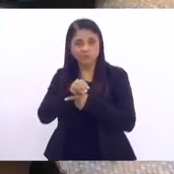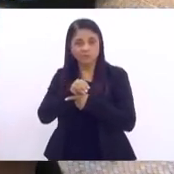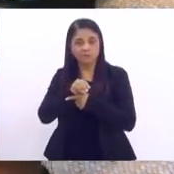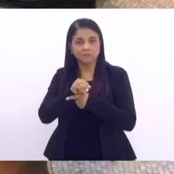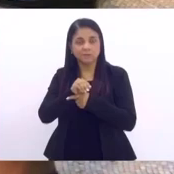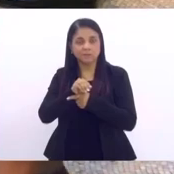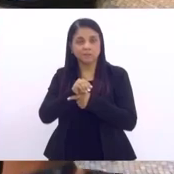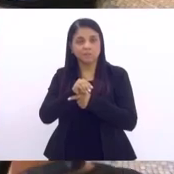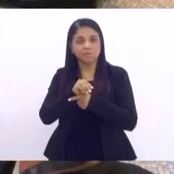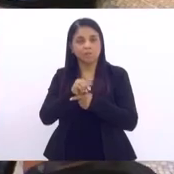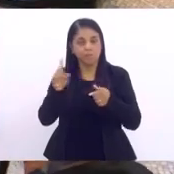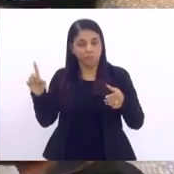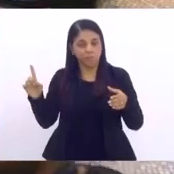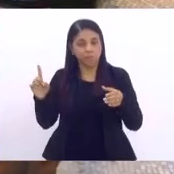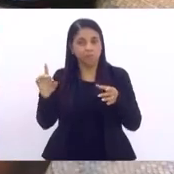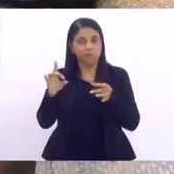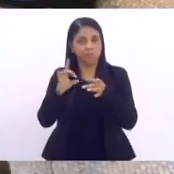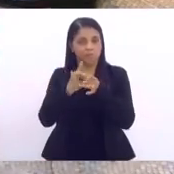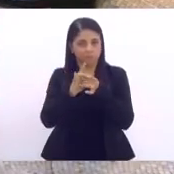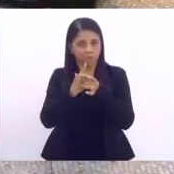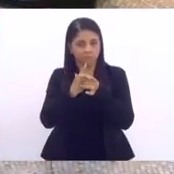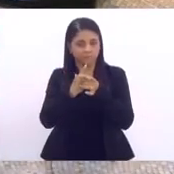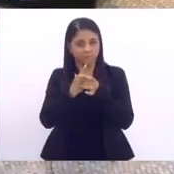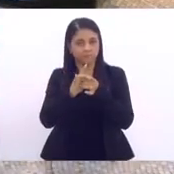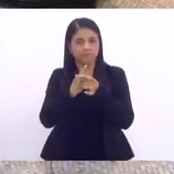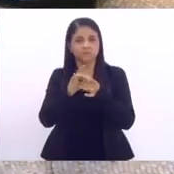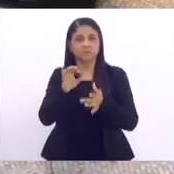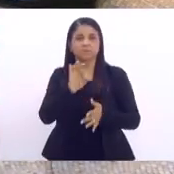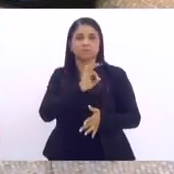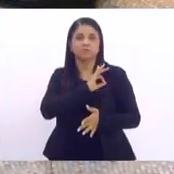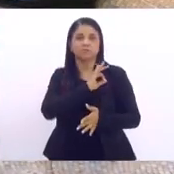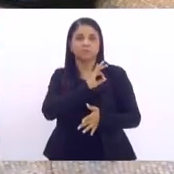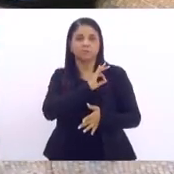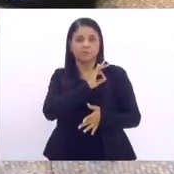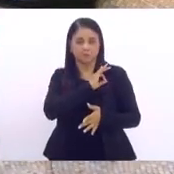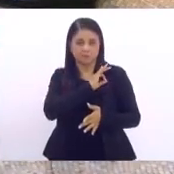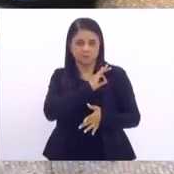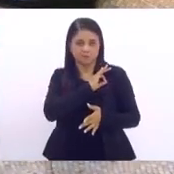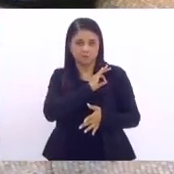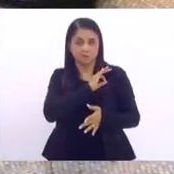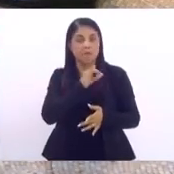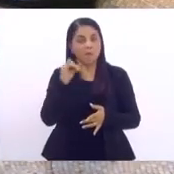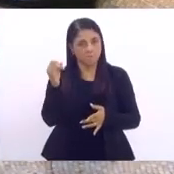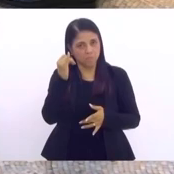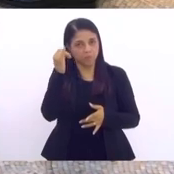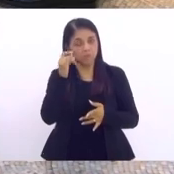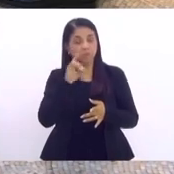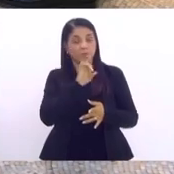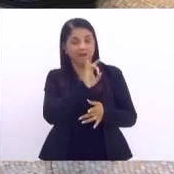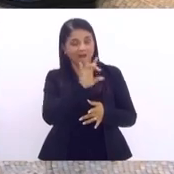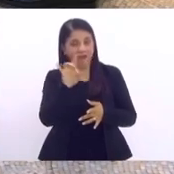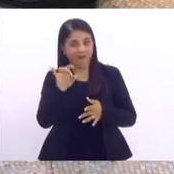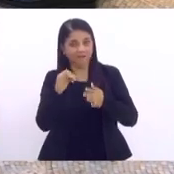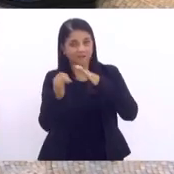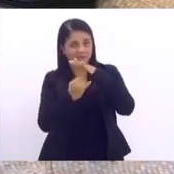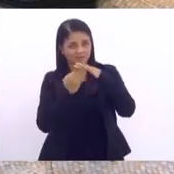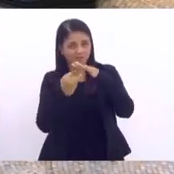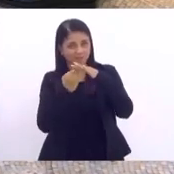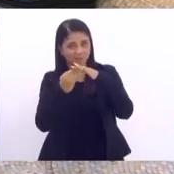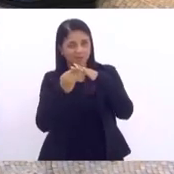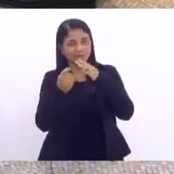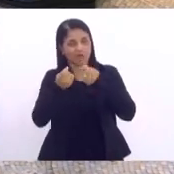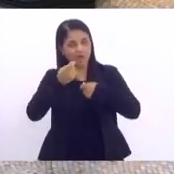policiais, o que é muito importante, mas cada instituição vai gerir a